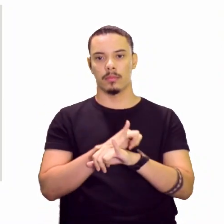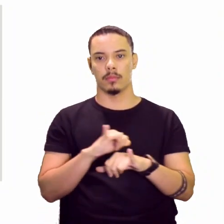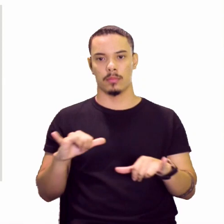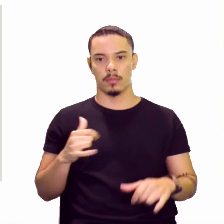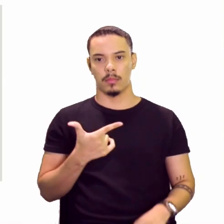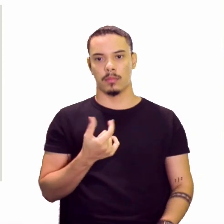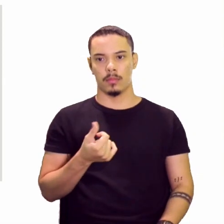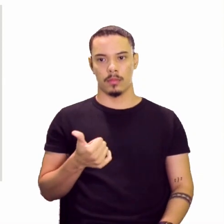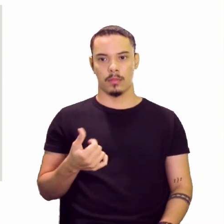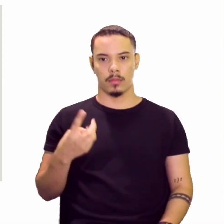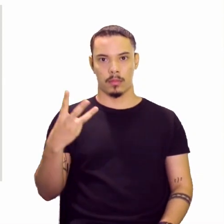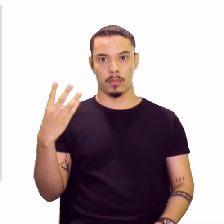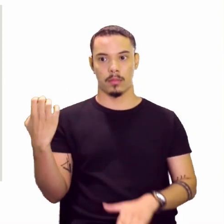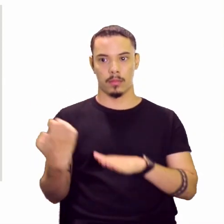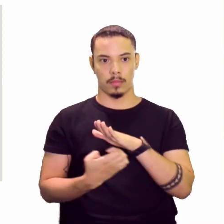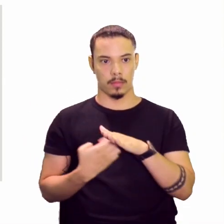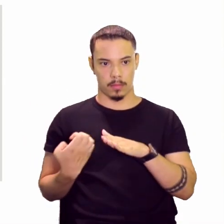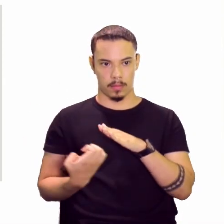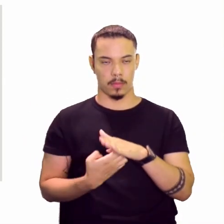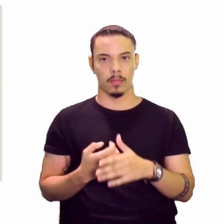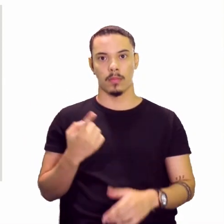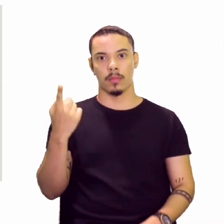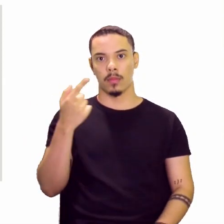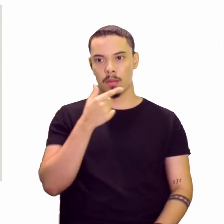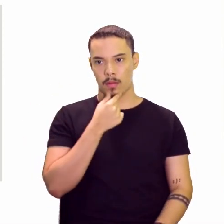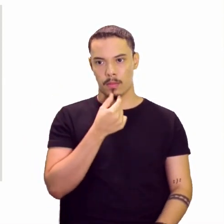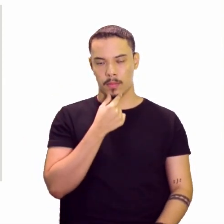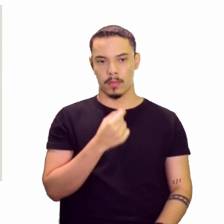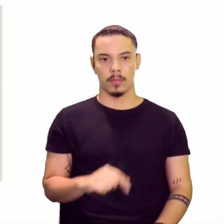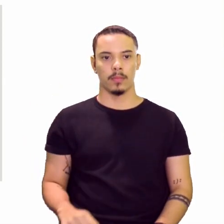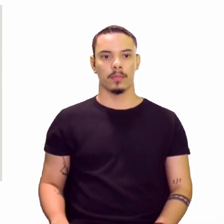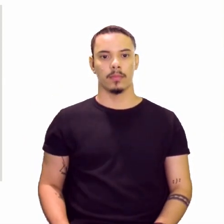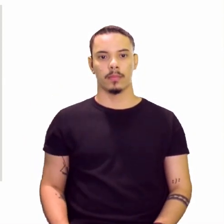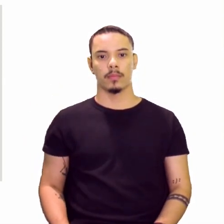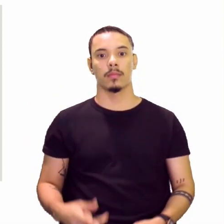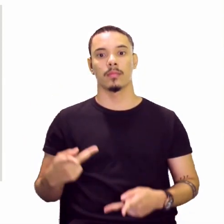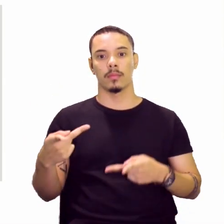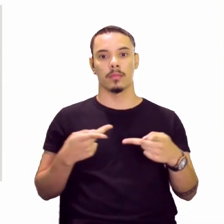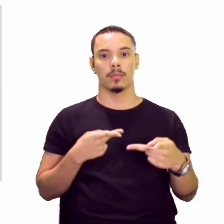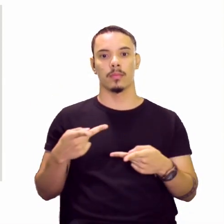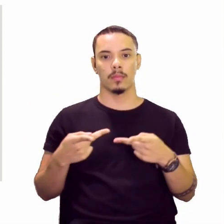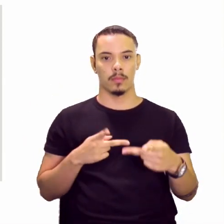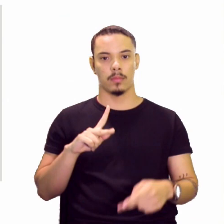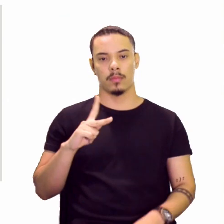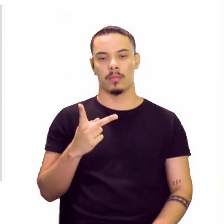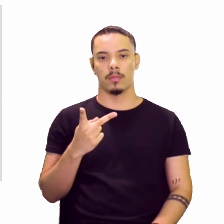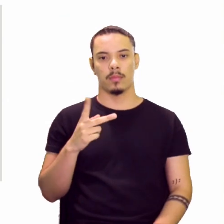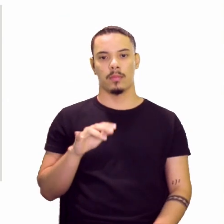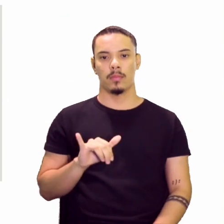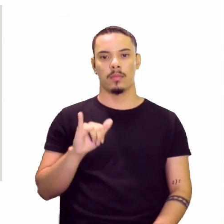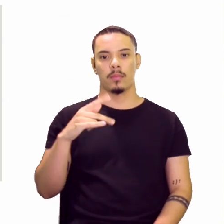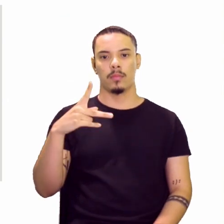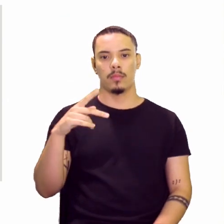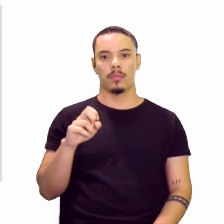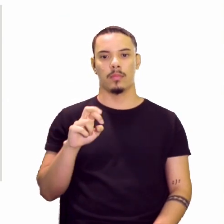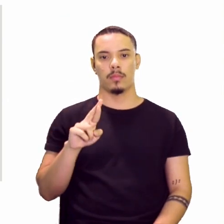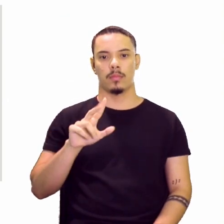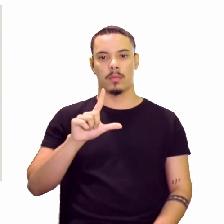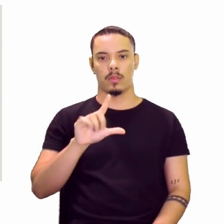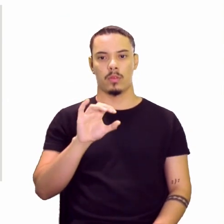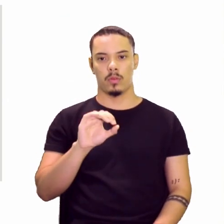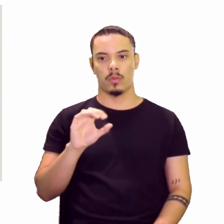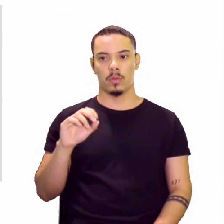anunciado em 2013 pelo empresário Elon Musk, olha aí, né? O projeto se chama Hyperloop, que consiste